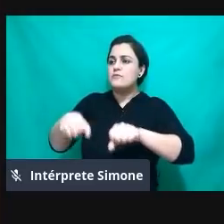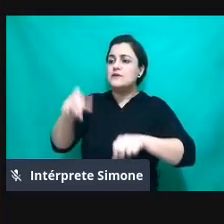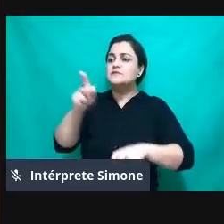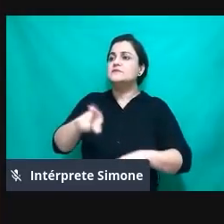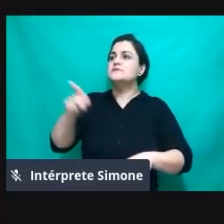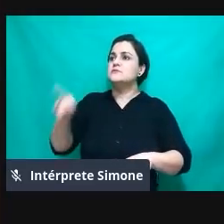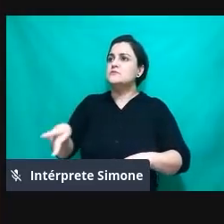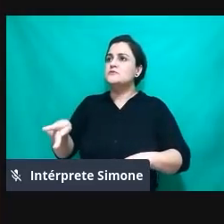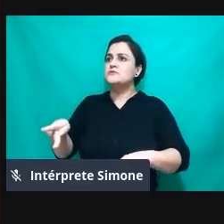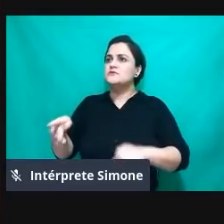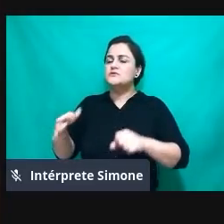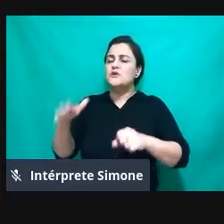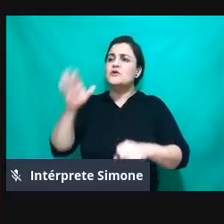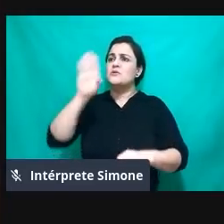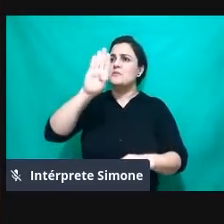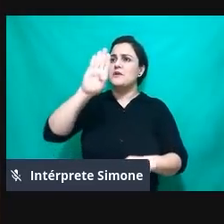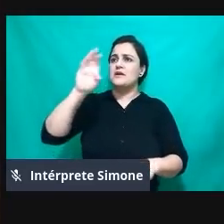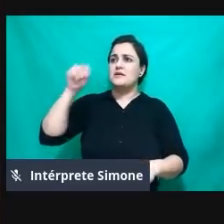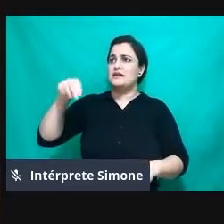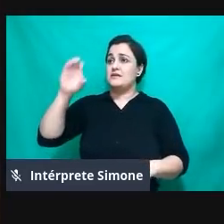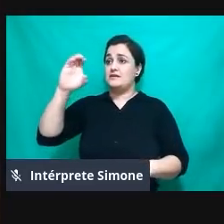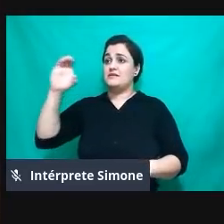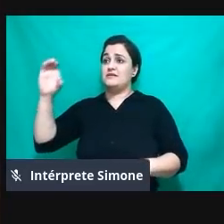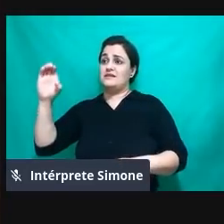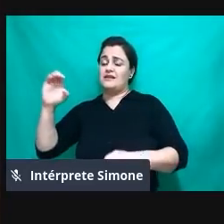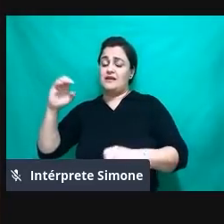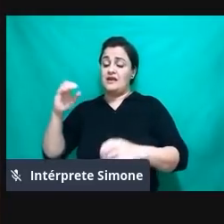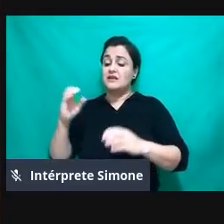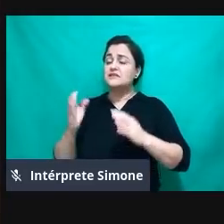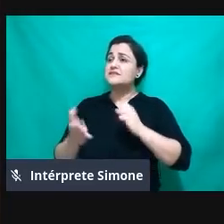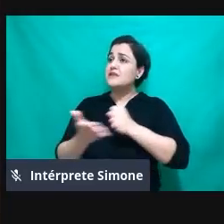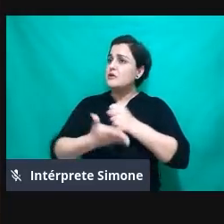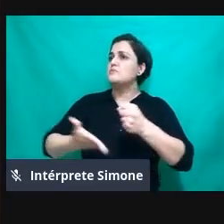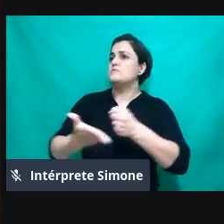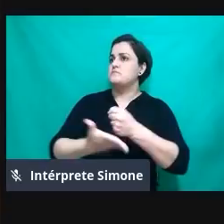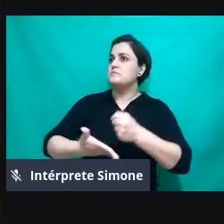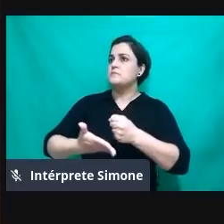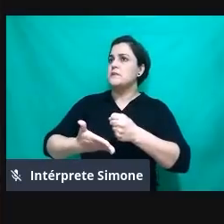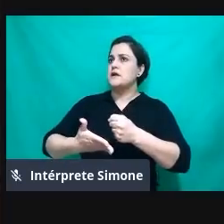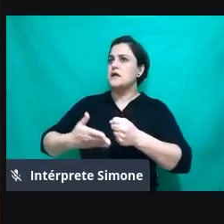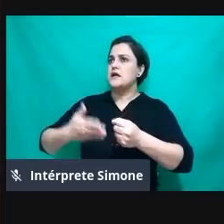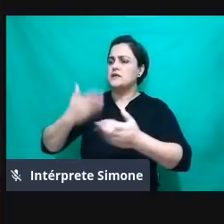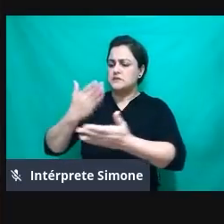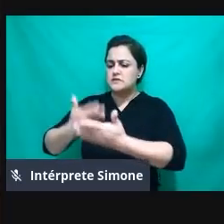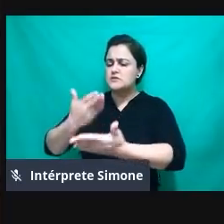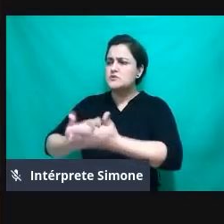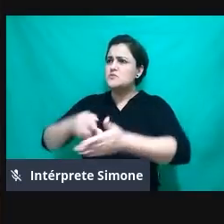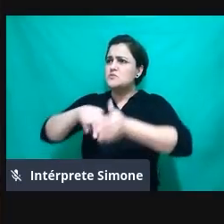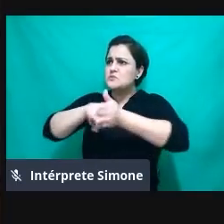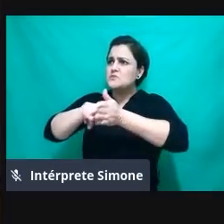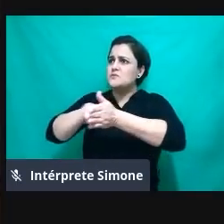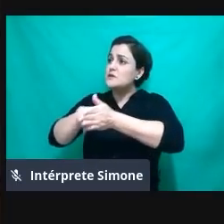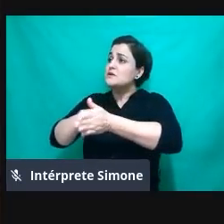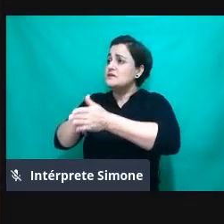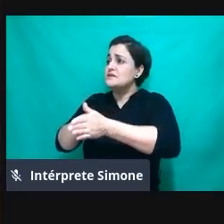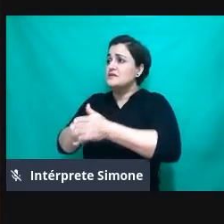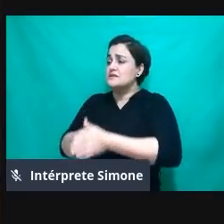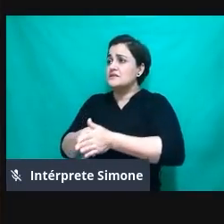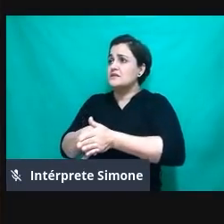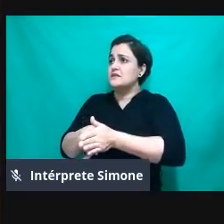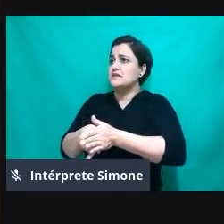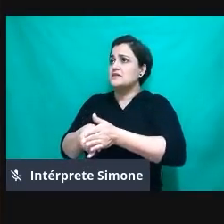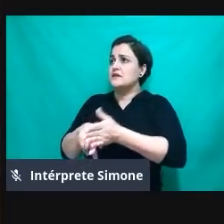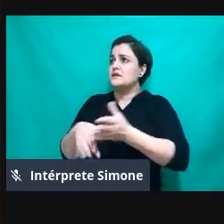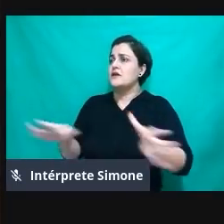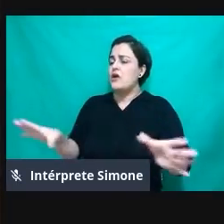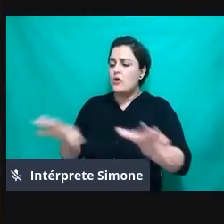na reconstrução do referencial, deste novo referencial. Nós tivemos 2 encontros presenciais com